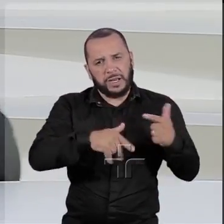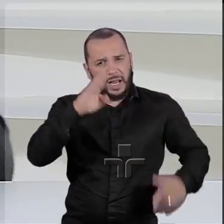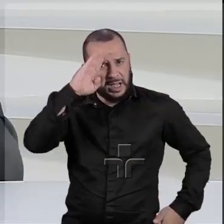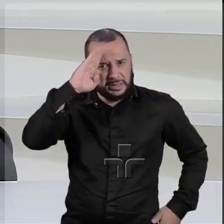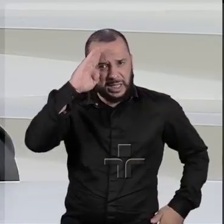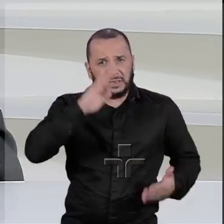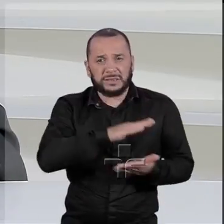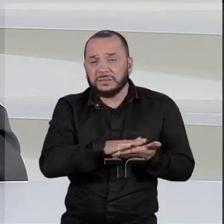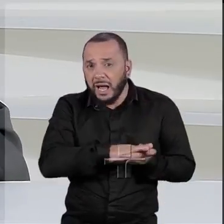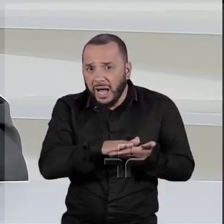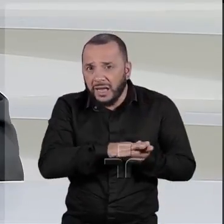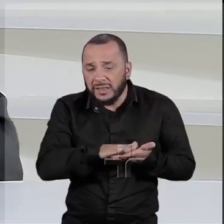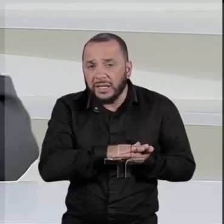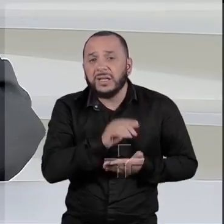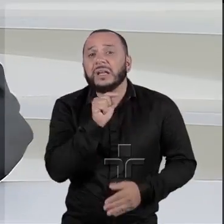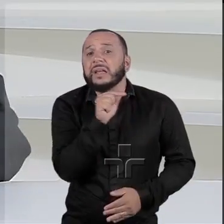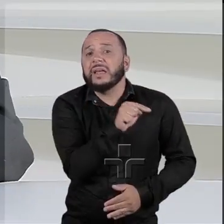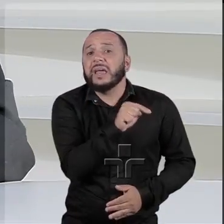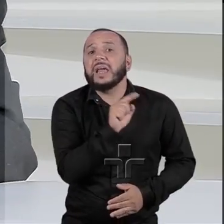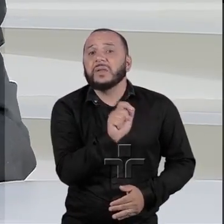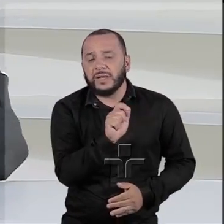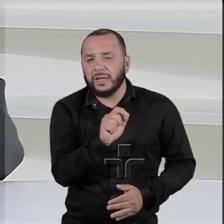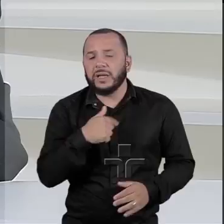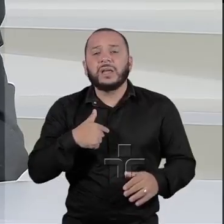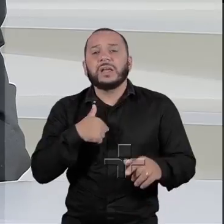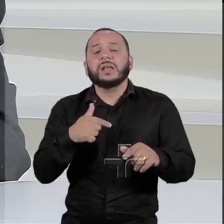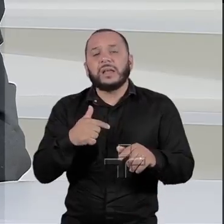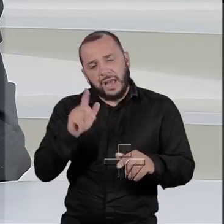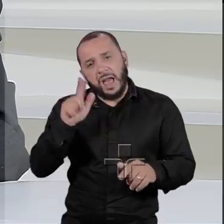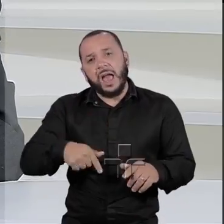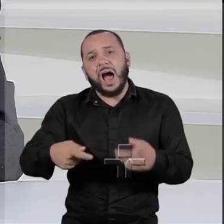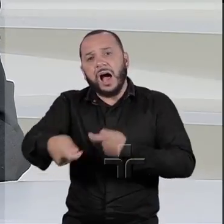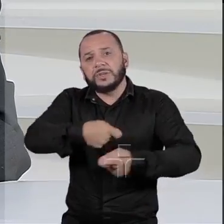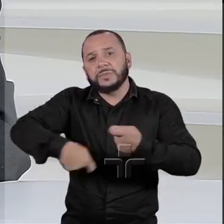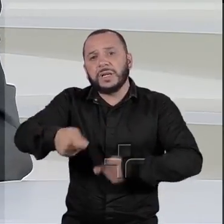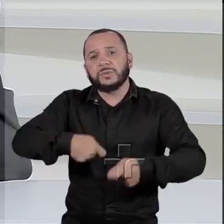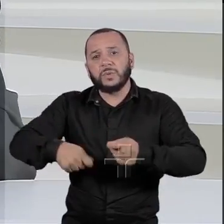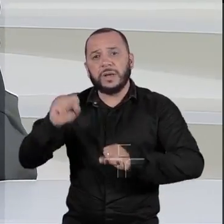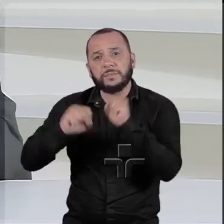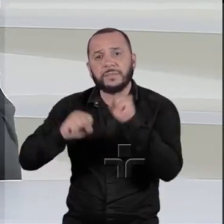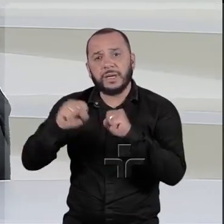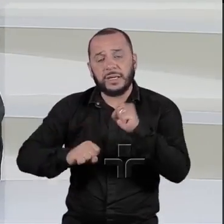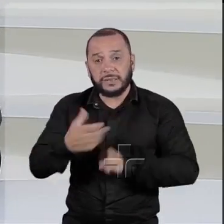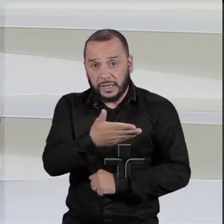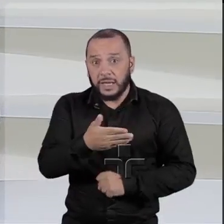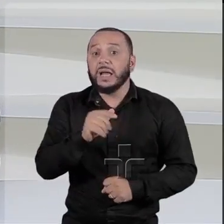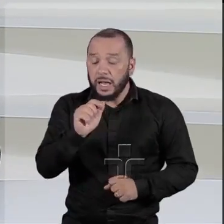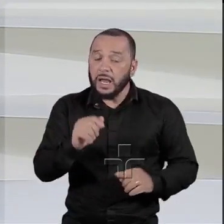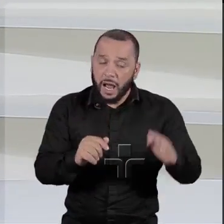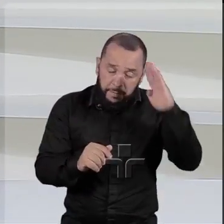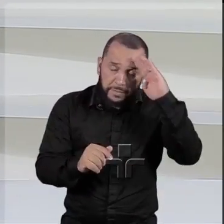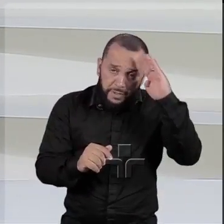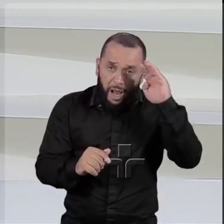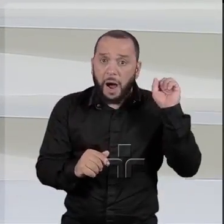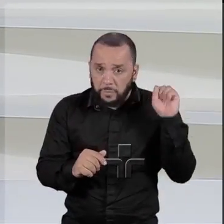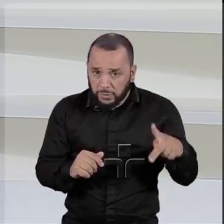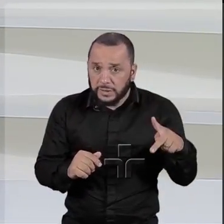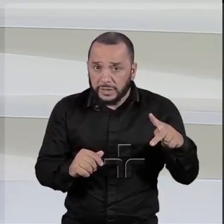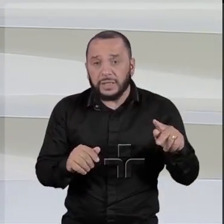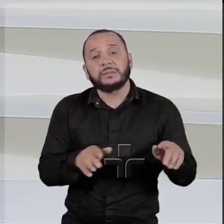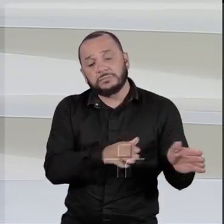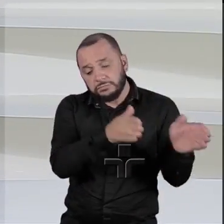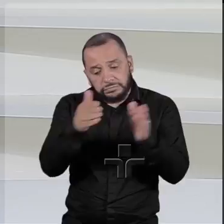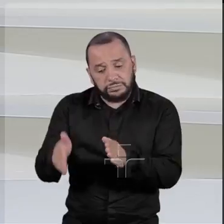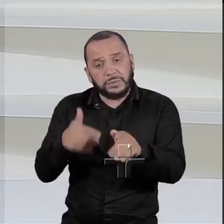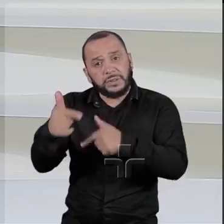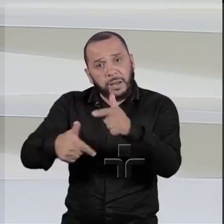de trabalho, ele é trabalhador, ele é um administrador de empresa. Quer dizer, um militar da reserva que é um administrador de